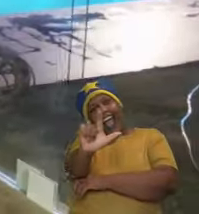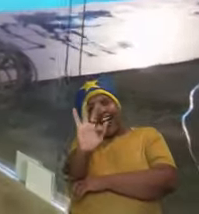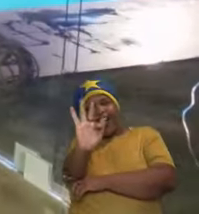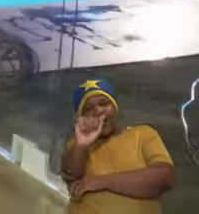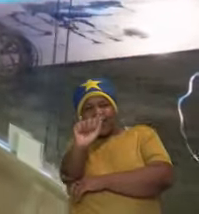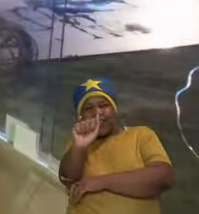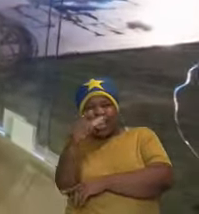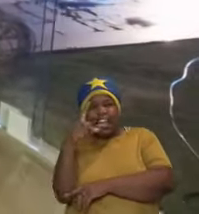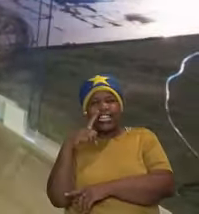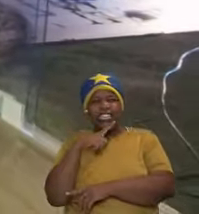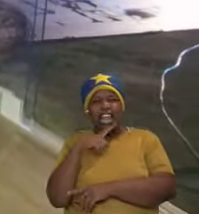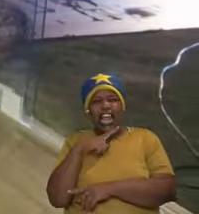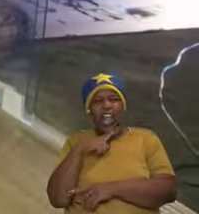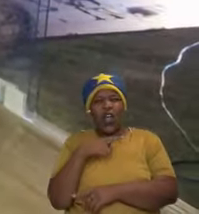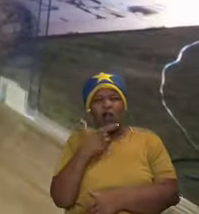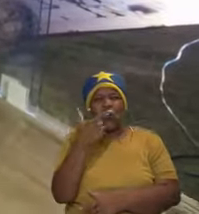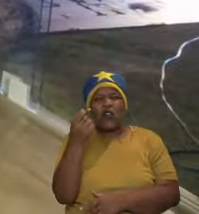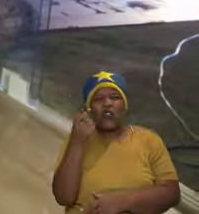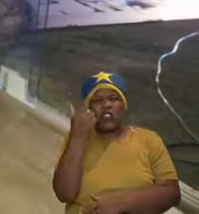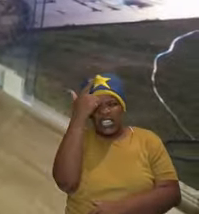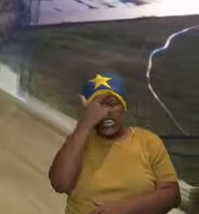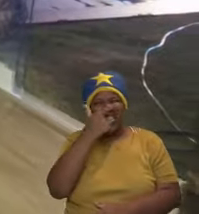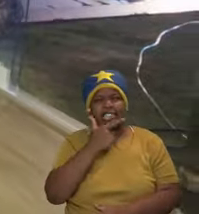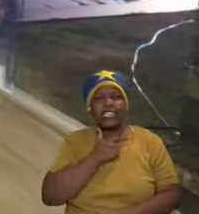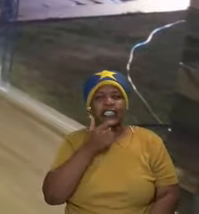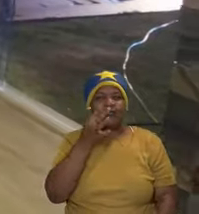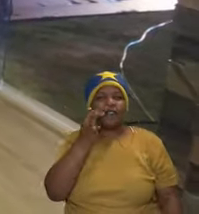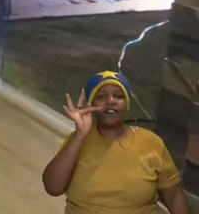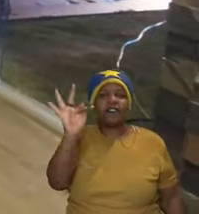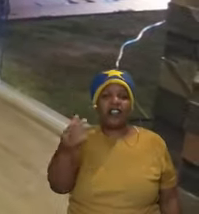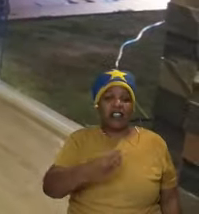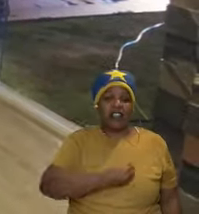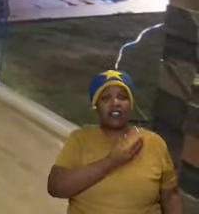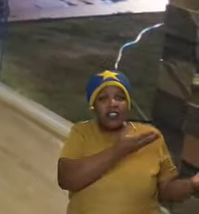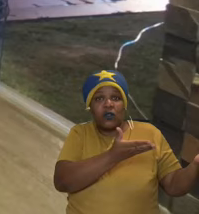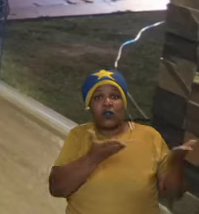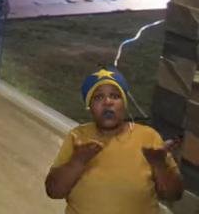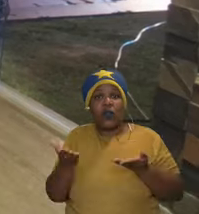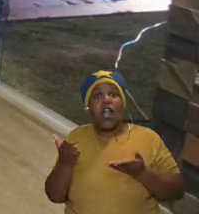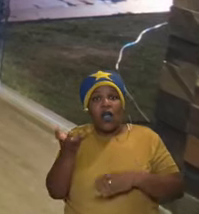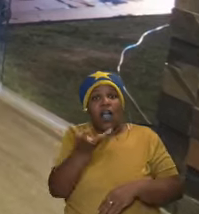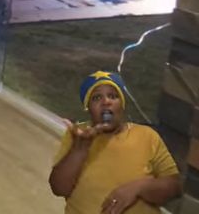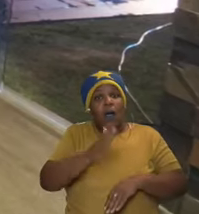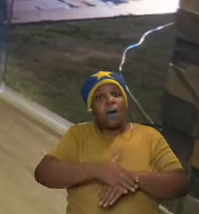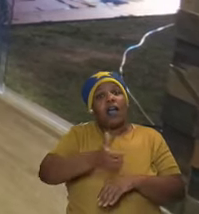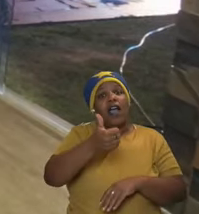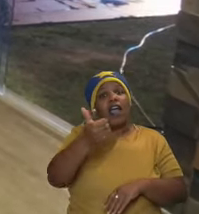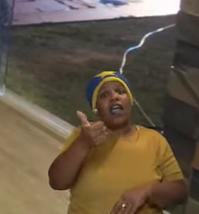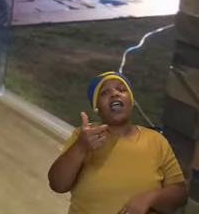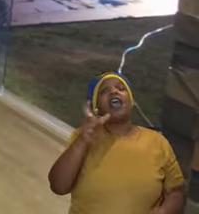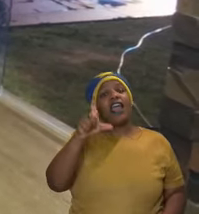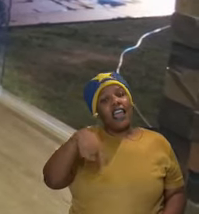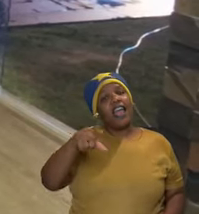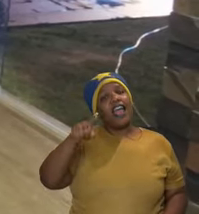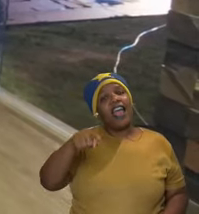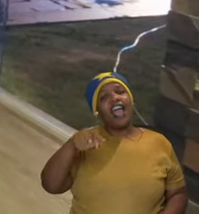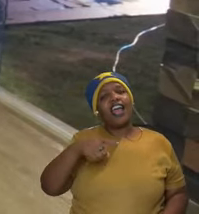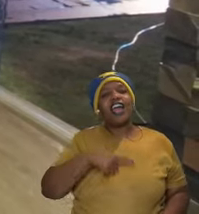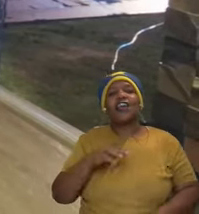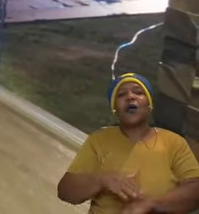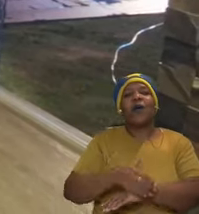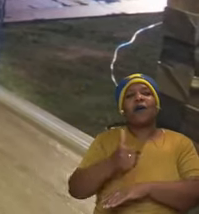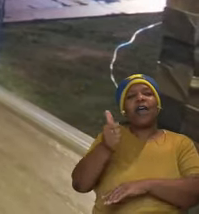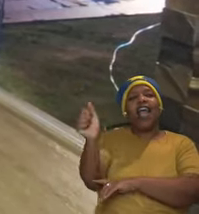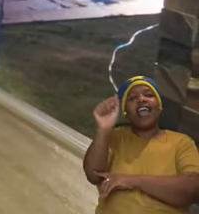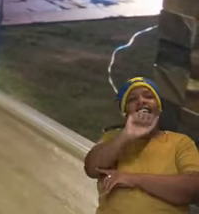20, cara preta, fudeu. A vida é só um convite. Quero o melhor e quero a melhor suíte. Com a